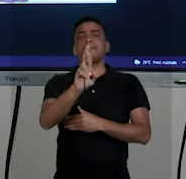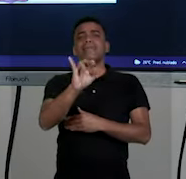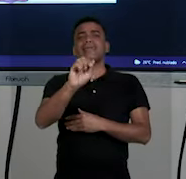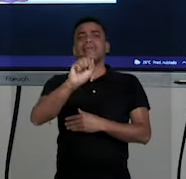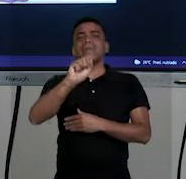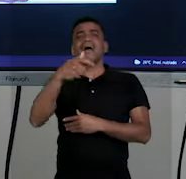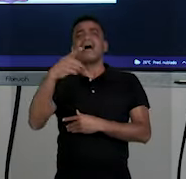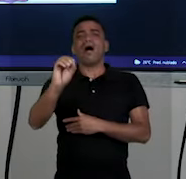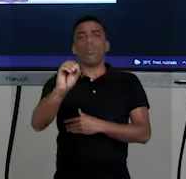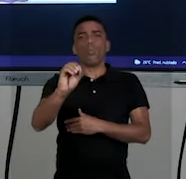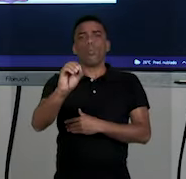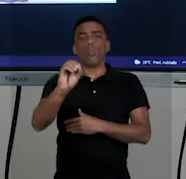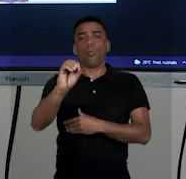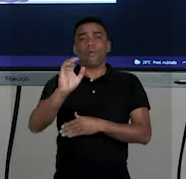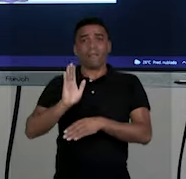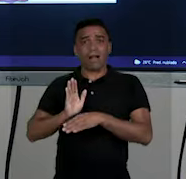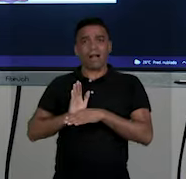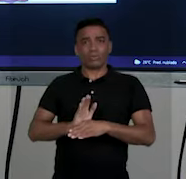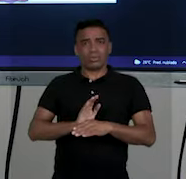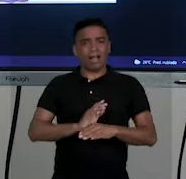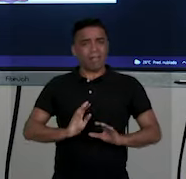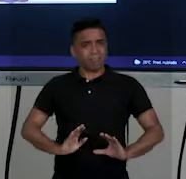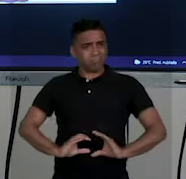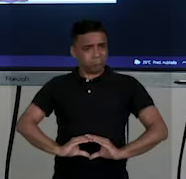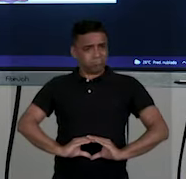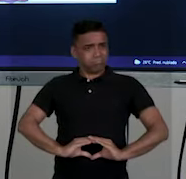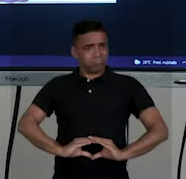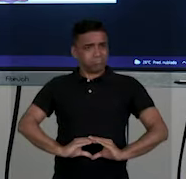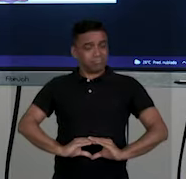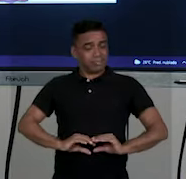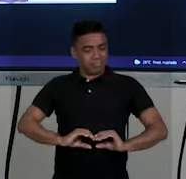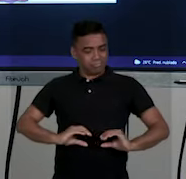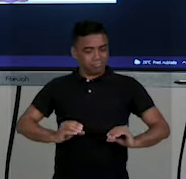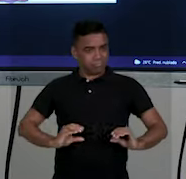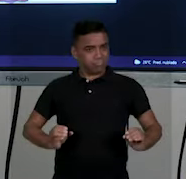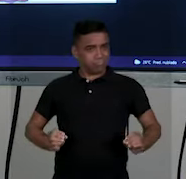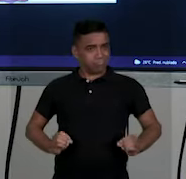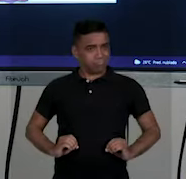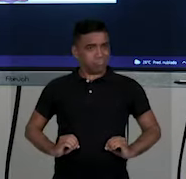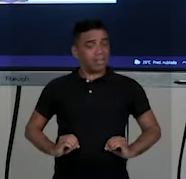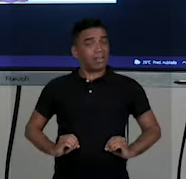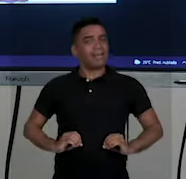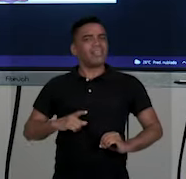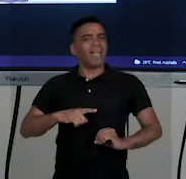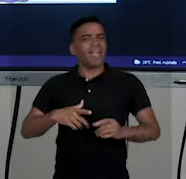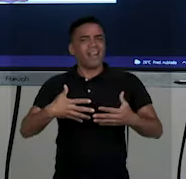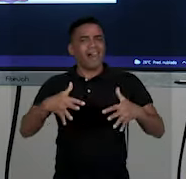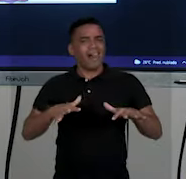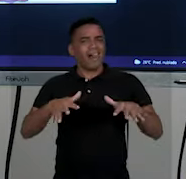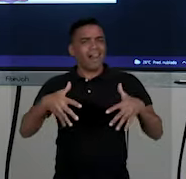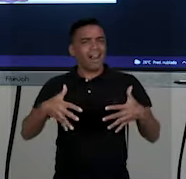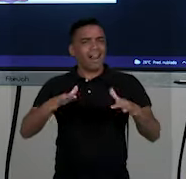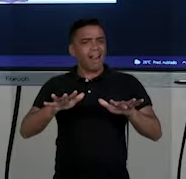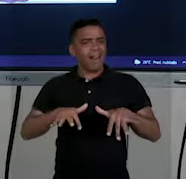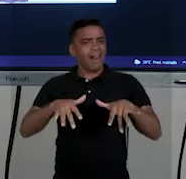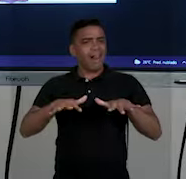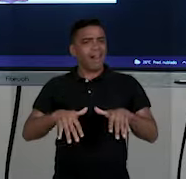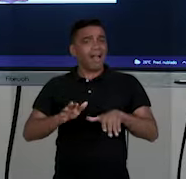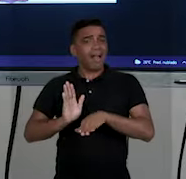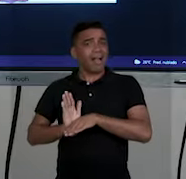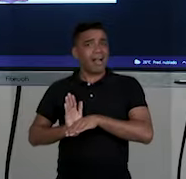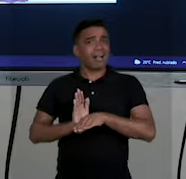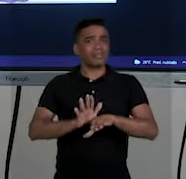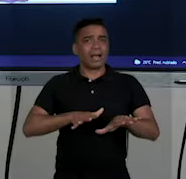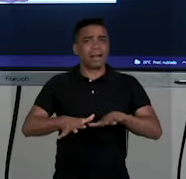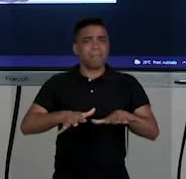chegar no útero. Então, a anatomia dele é toda ciliada, permitindo, assim, que o caminho seja